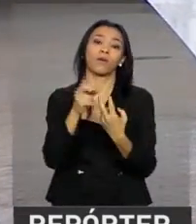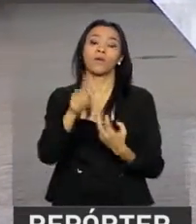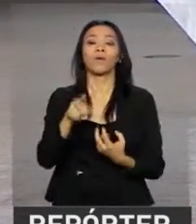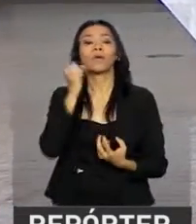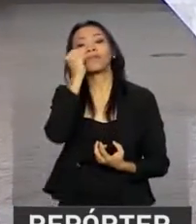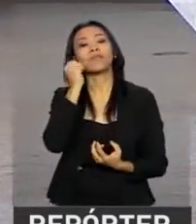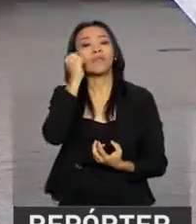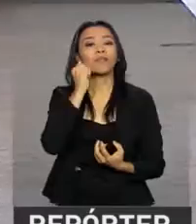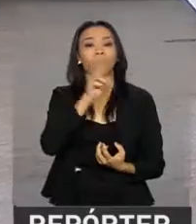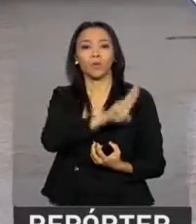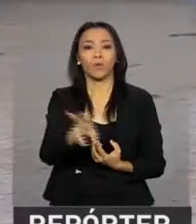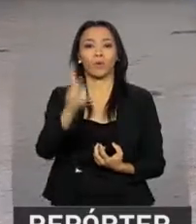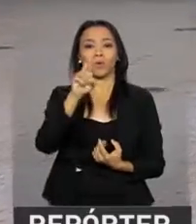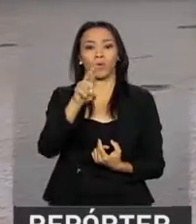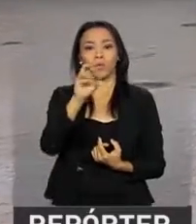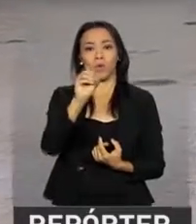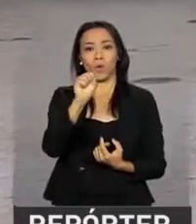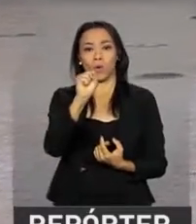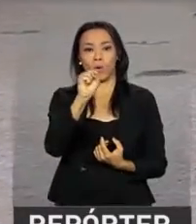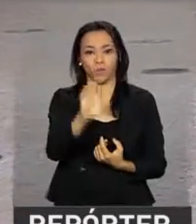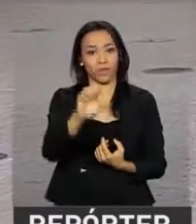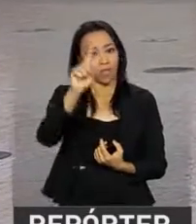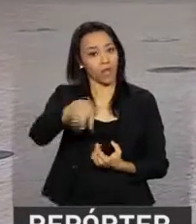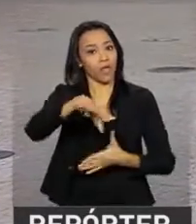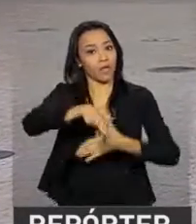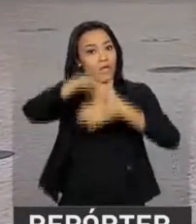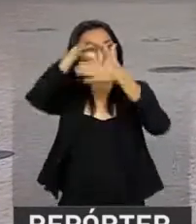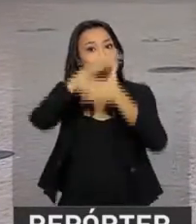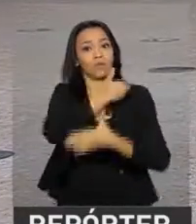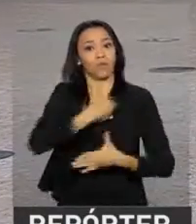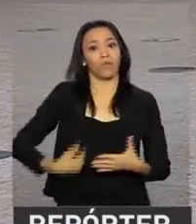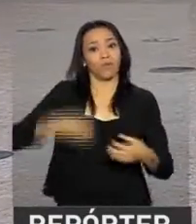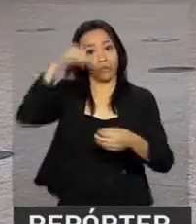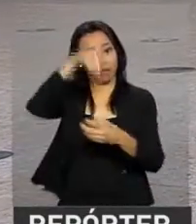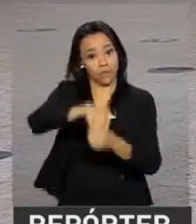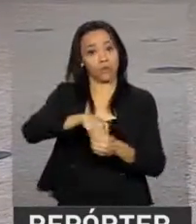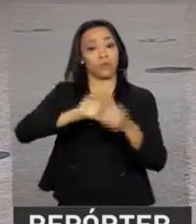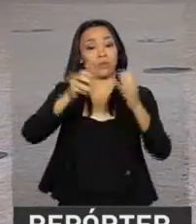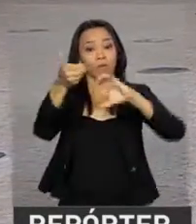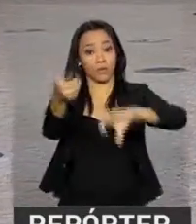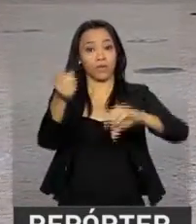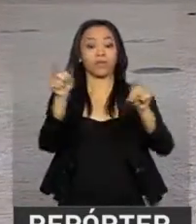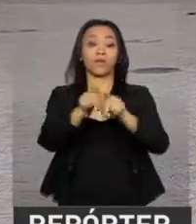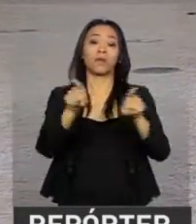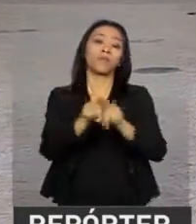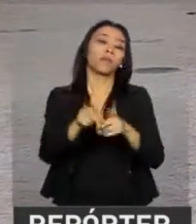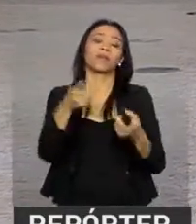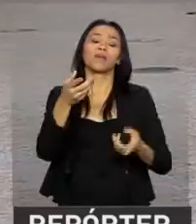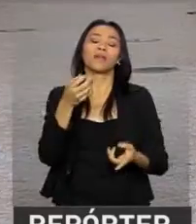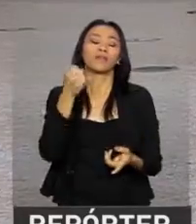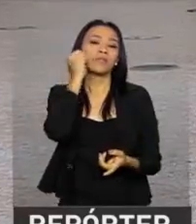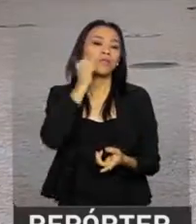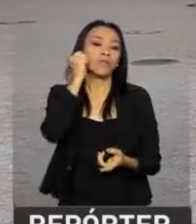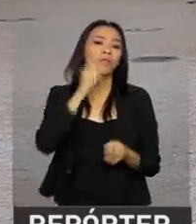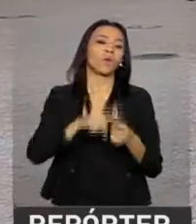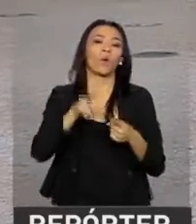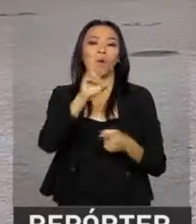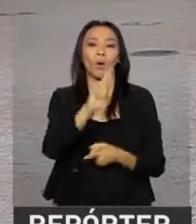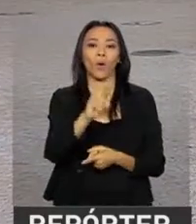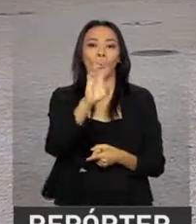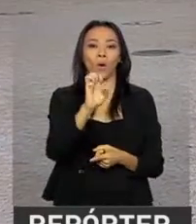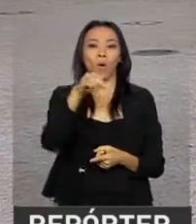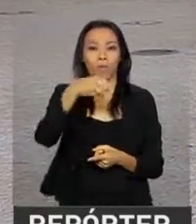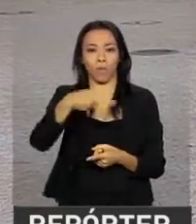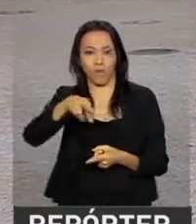rose de freitas líder do governo no congresso nacional também com os senadores romero jucá do pmdb